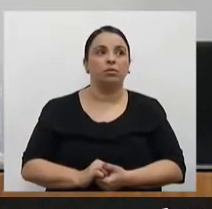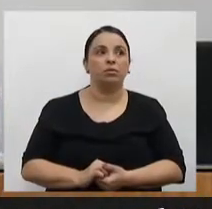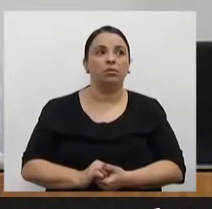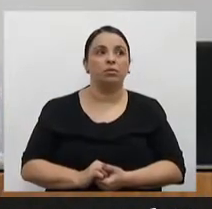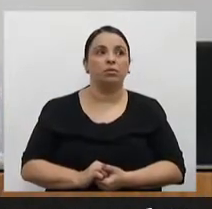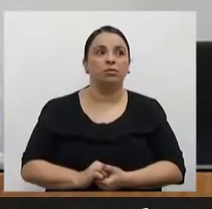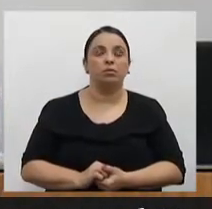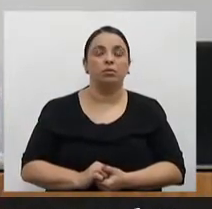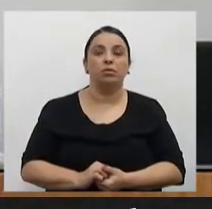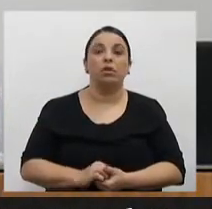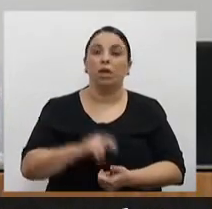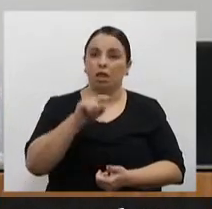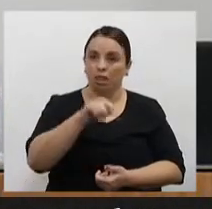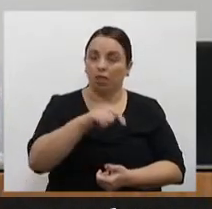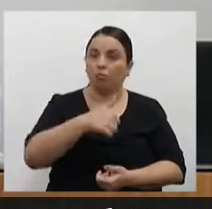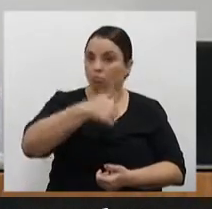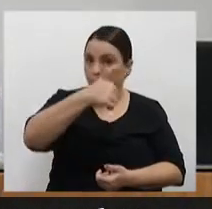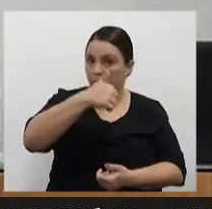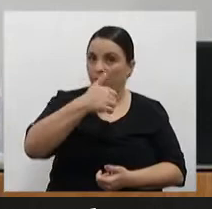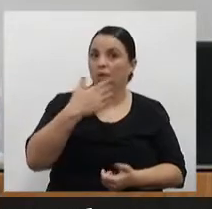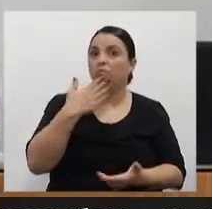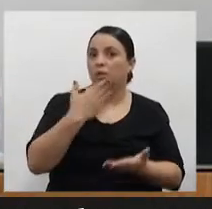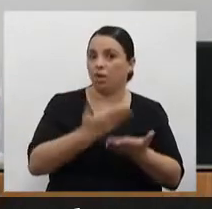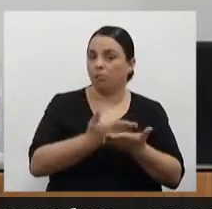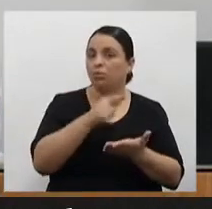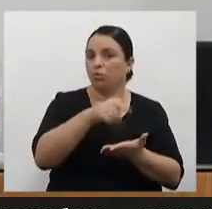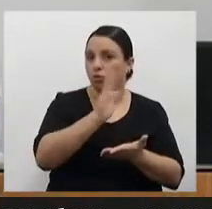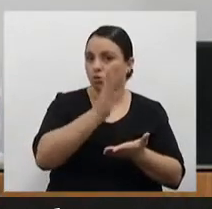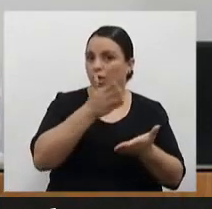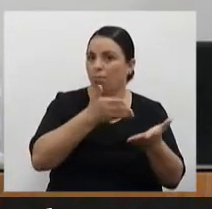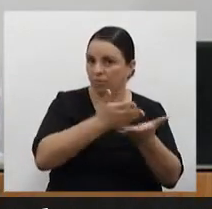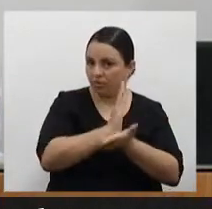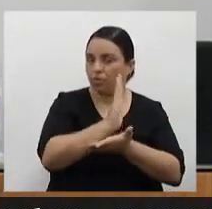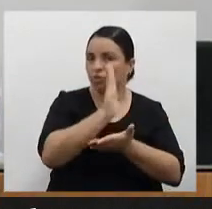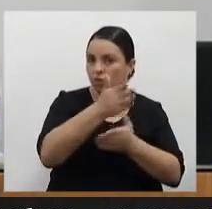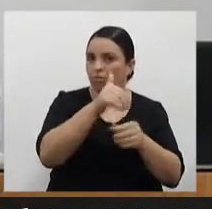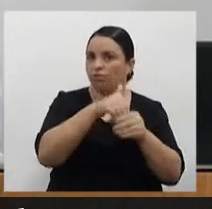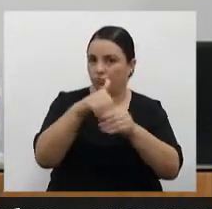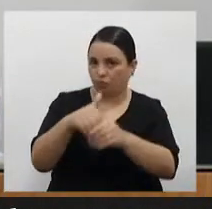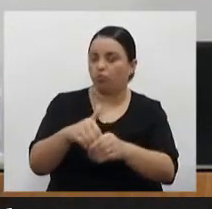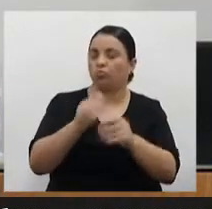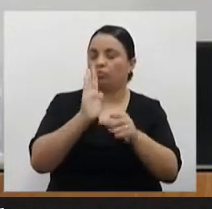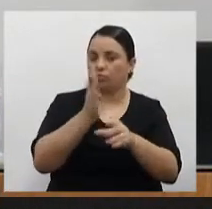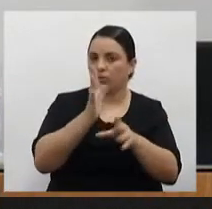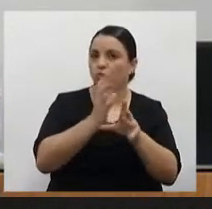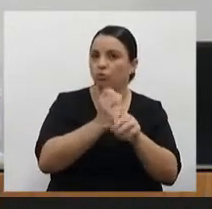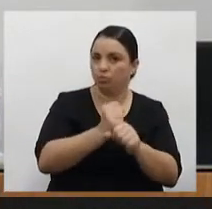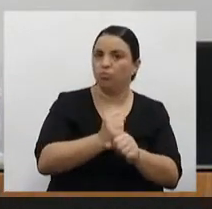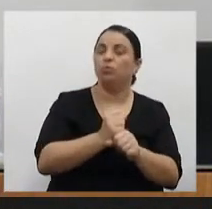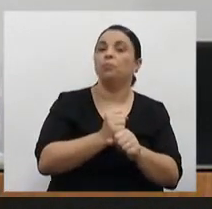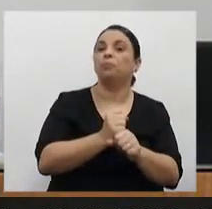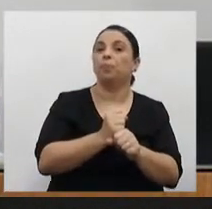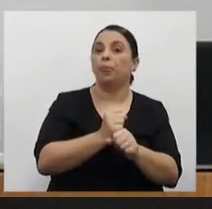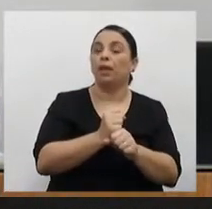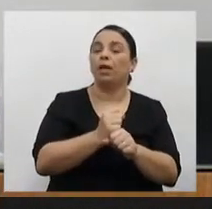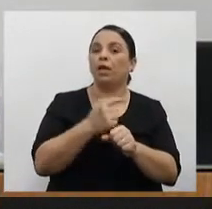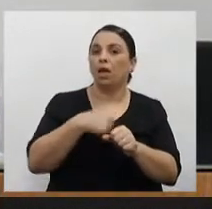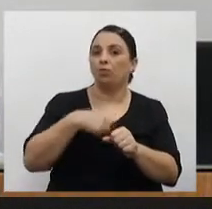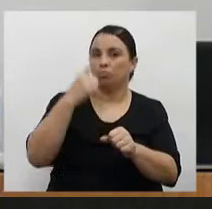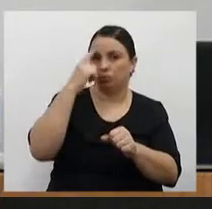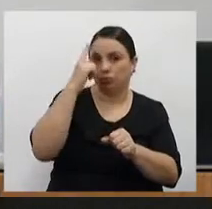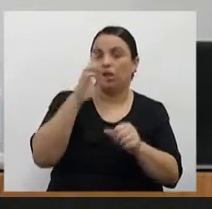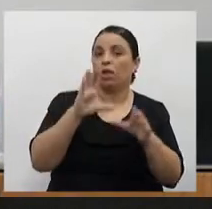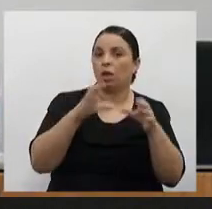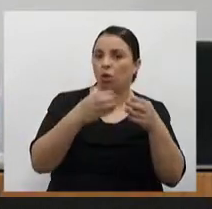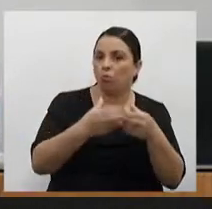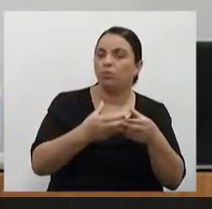o primeiro está tudo ok, né? O primeiro já está aprovado conforme votação, porque foi requerimento de autoria da comissão, né?